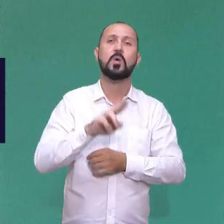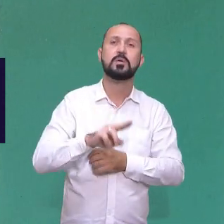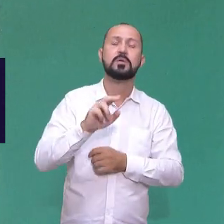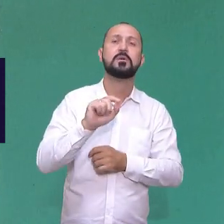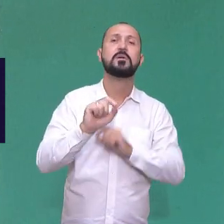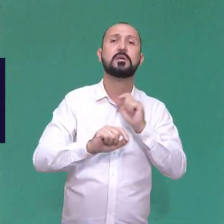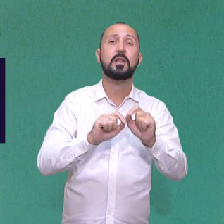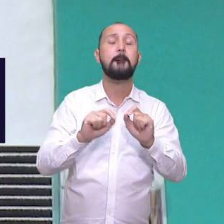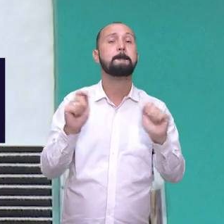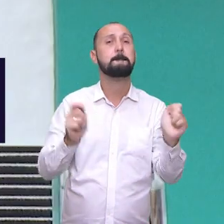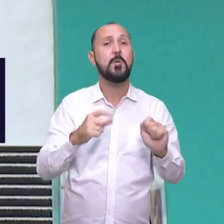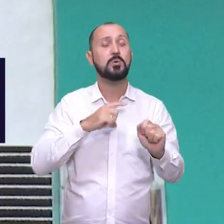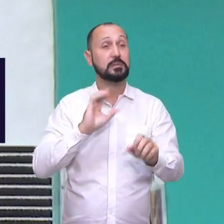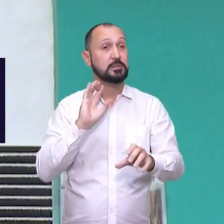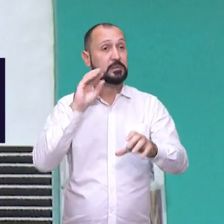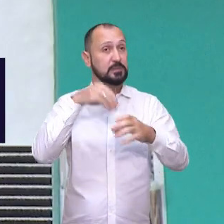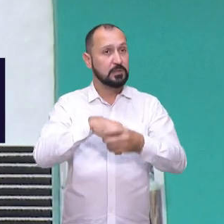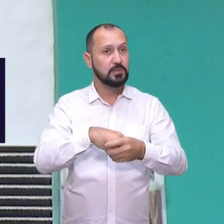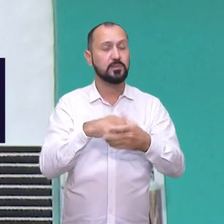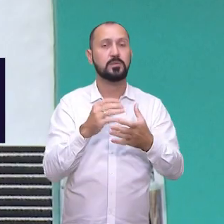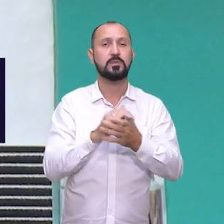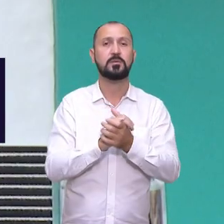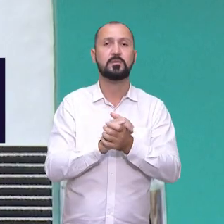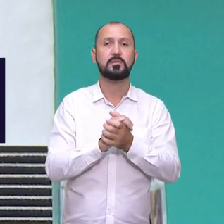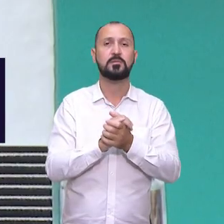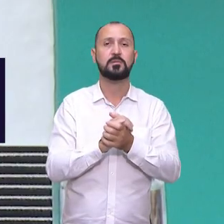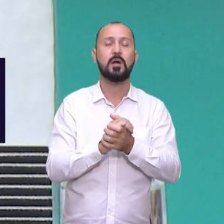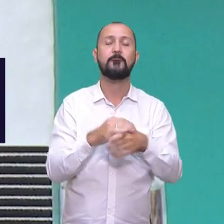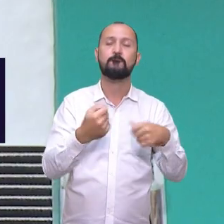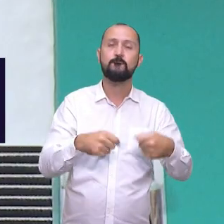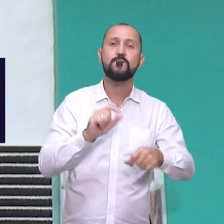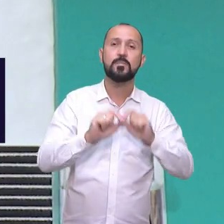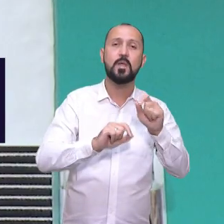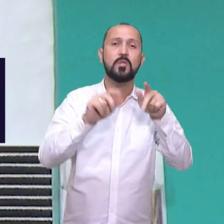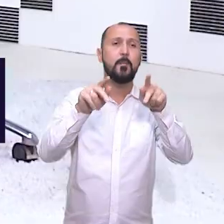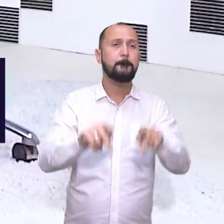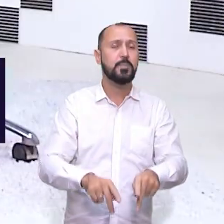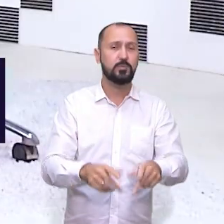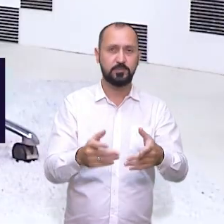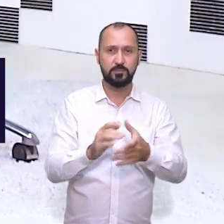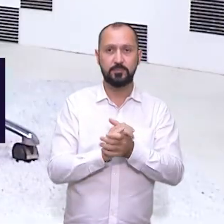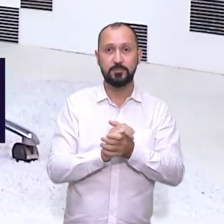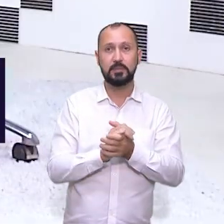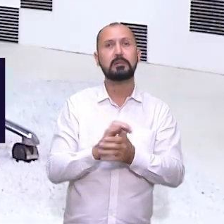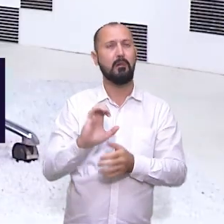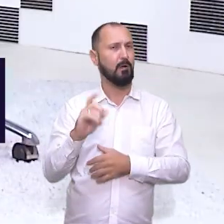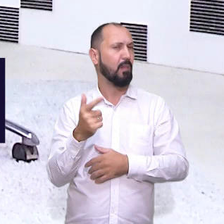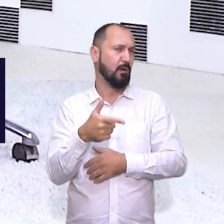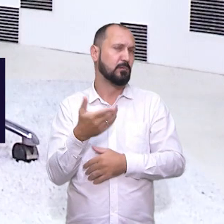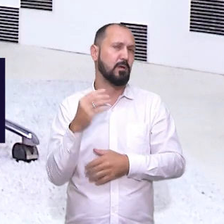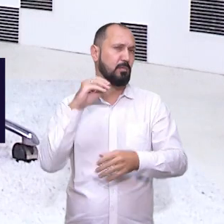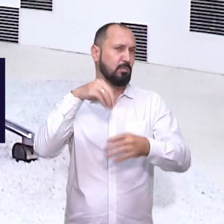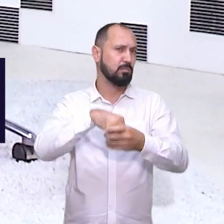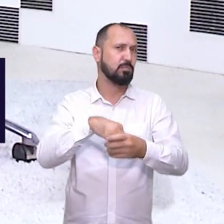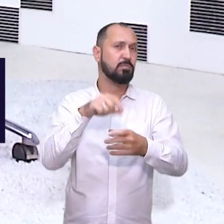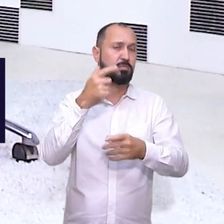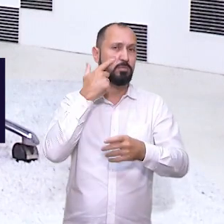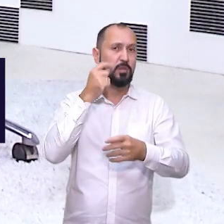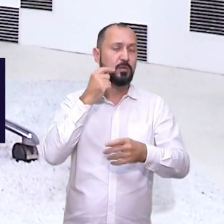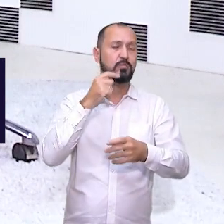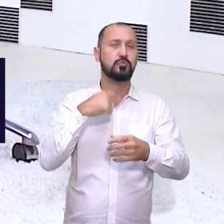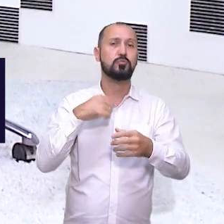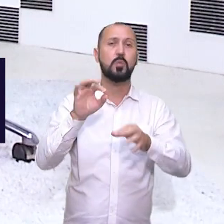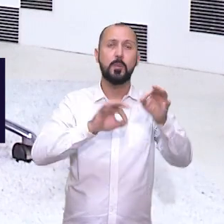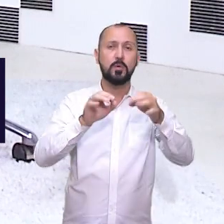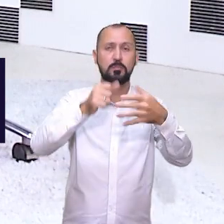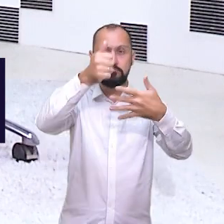com qualidade, é gastá-lo de uma forma que ele possa contemplar as necessidades da população.